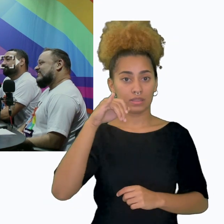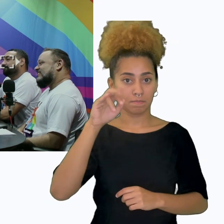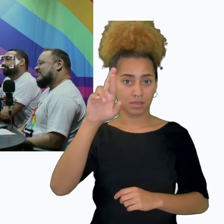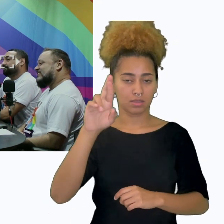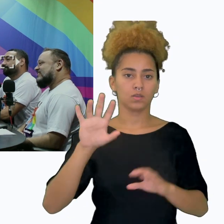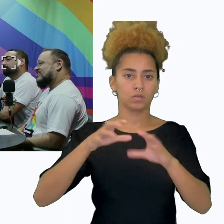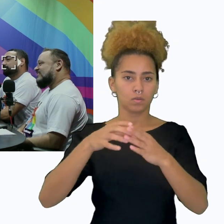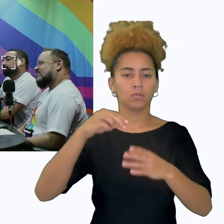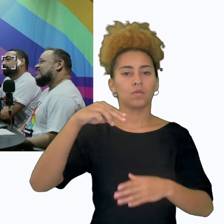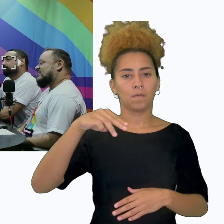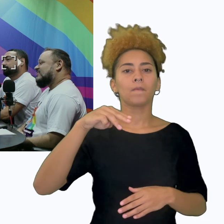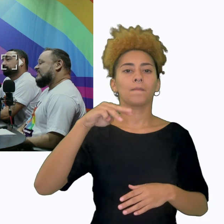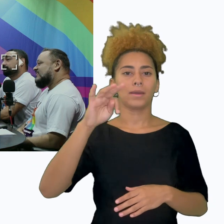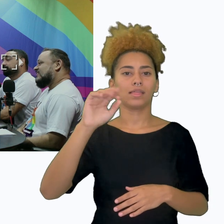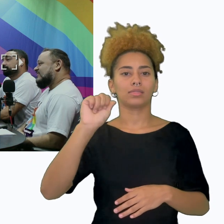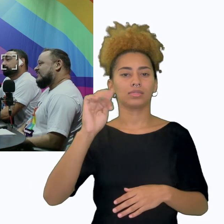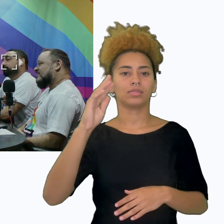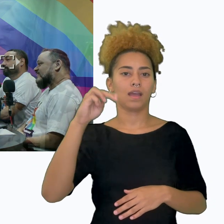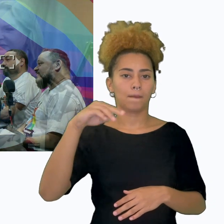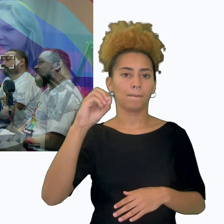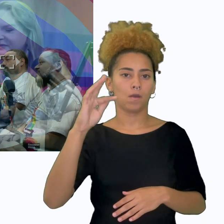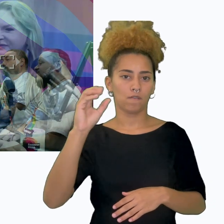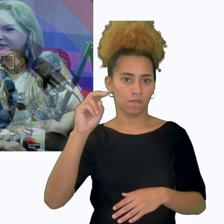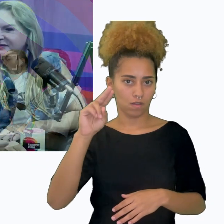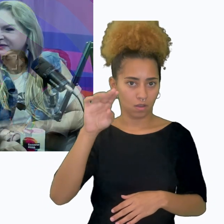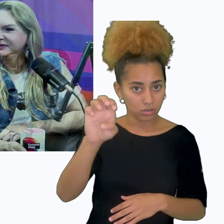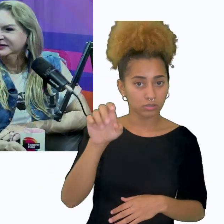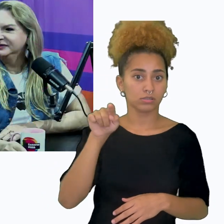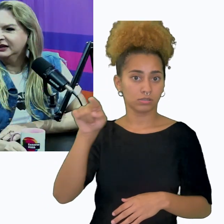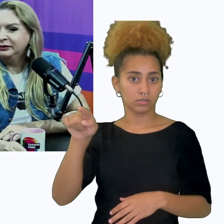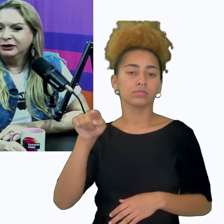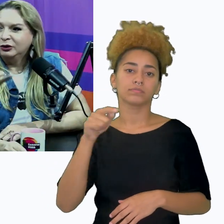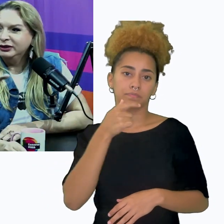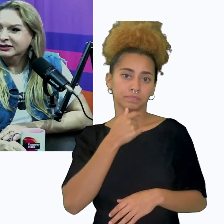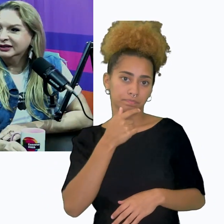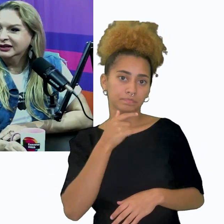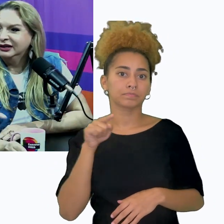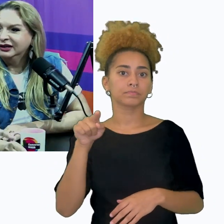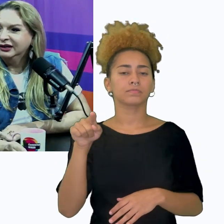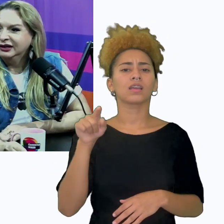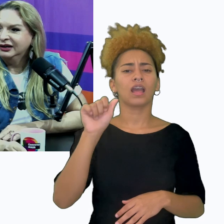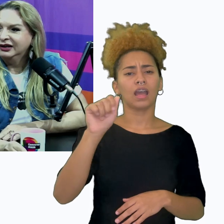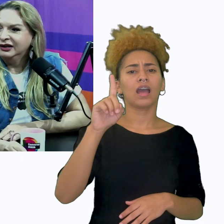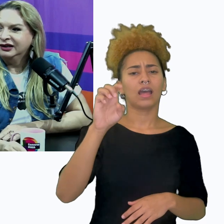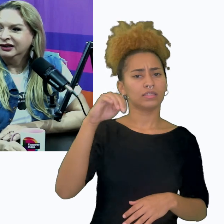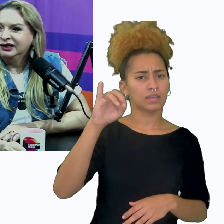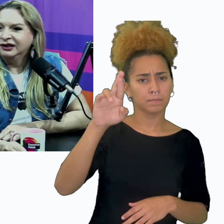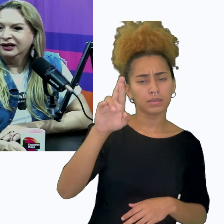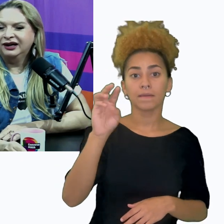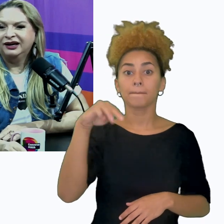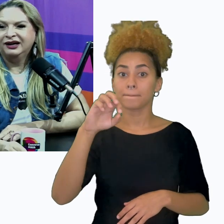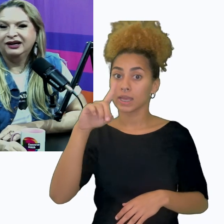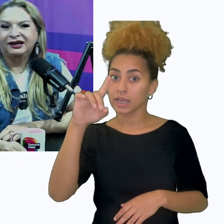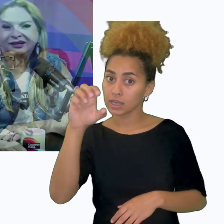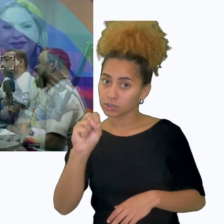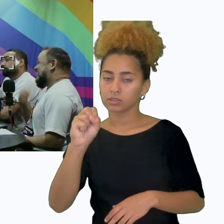fazia parte do Metamorfose, né? Ele fazia a Nina Hagen mesmo, né? Eu tive a sorte de conhecer um transformador. Que é hoje a Dami Cruz. Não, a Demi Mendes, não é a